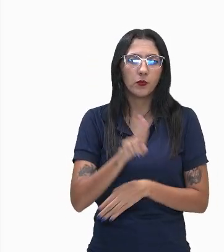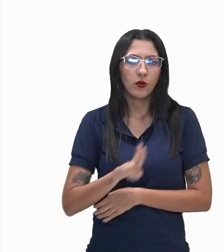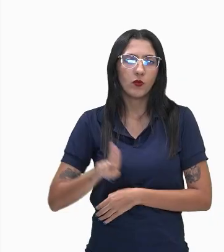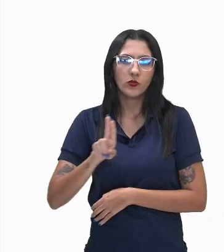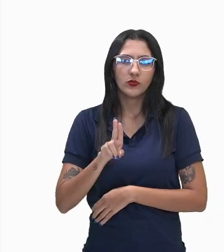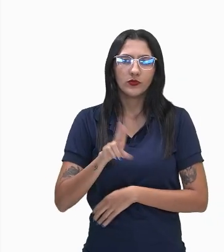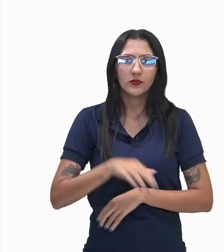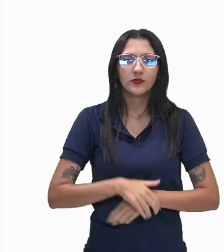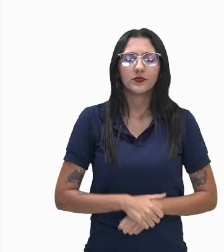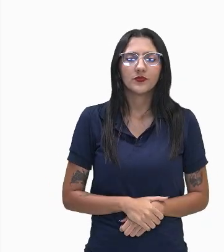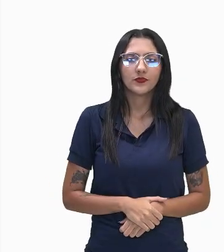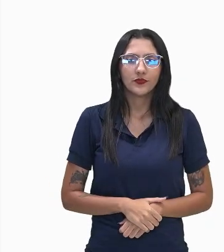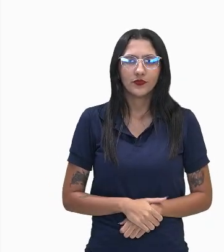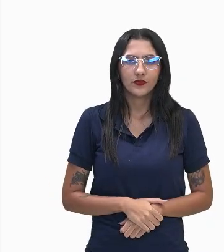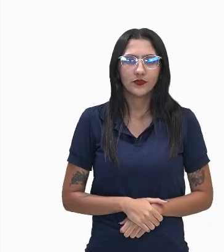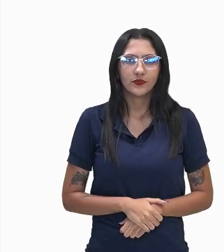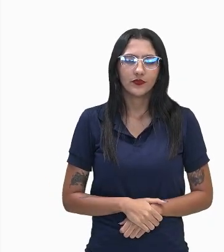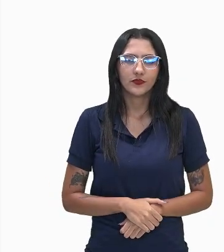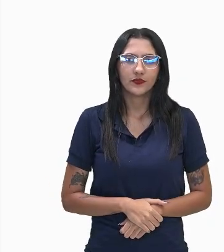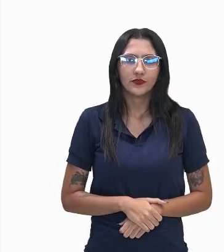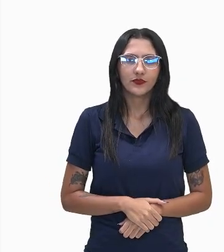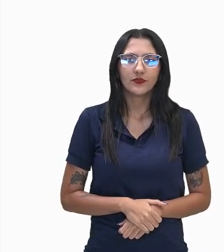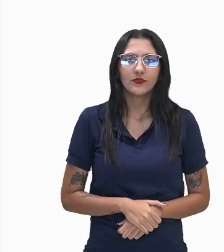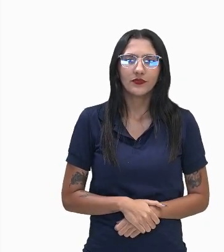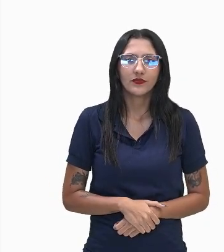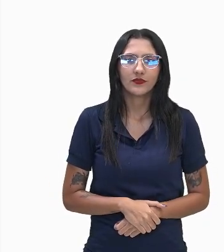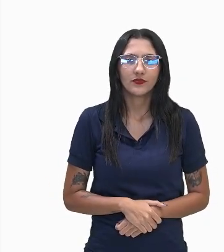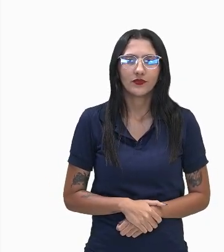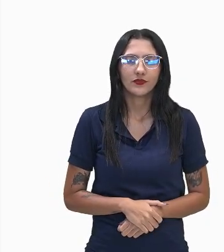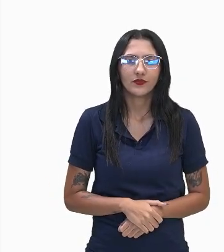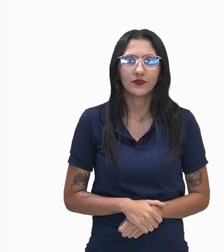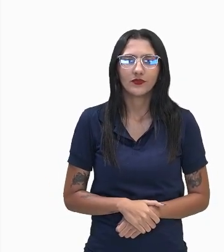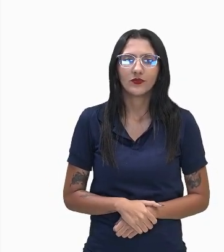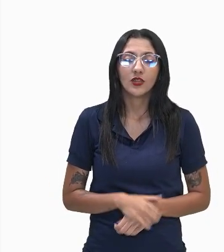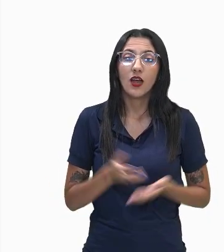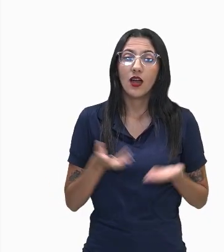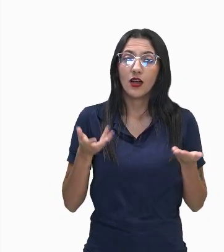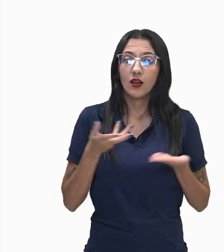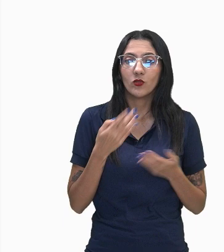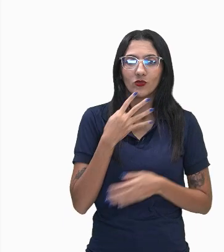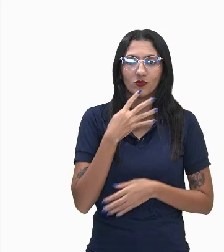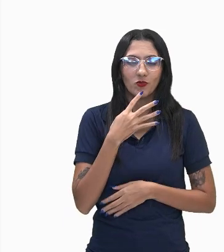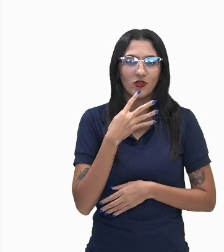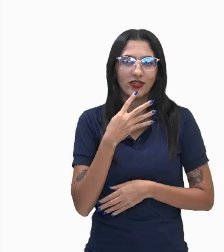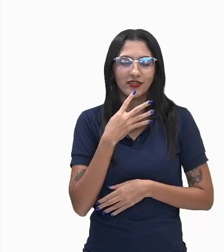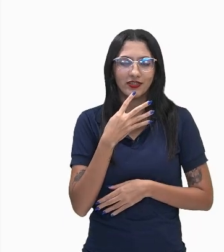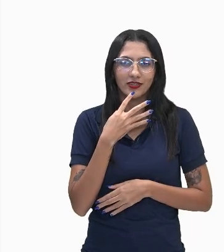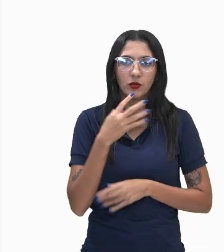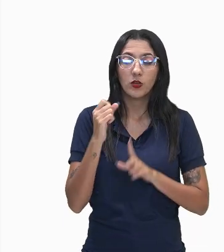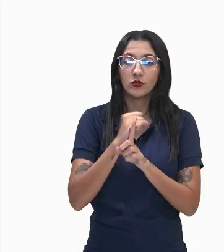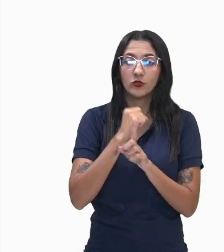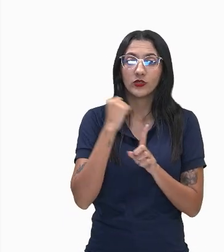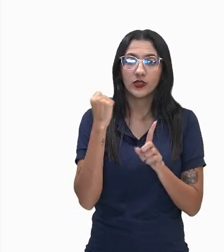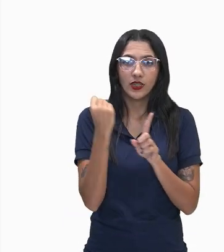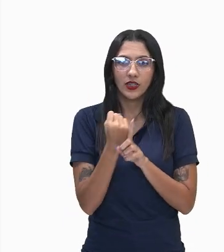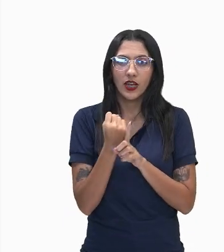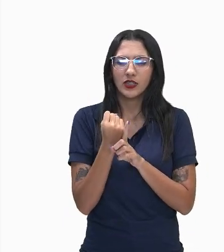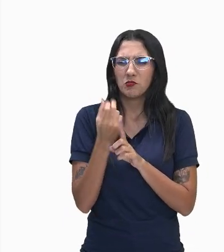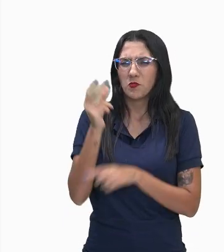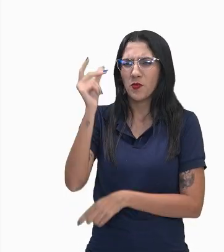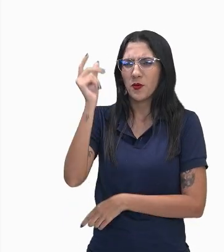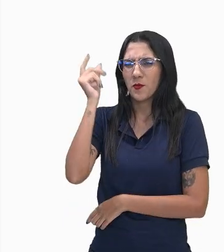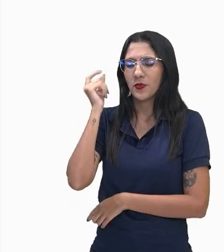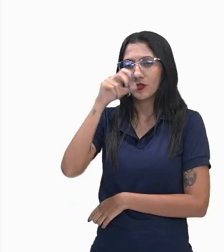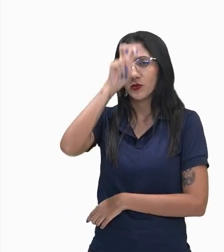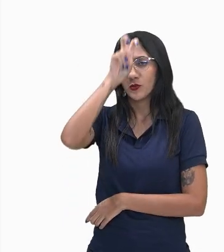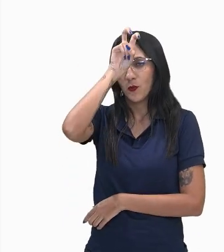agora uma civilização, tá, do Antigo Egito, que está lá na Antiguidade. Vamos